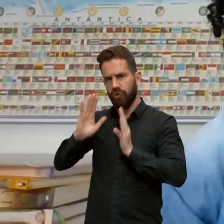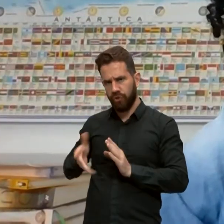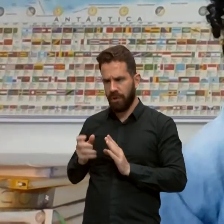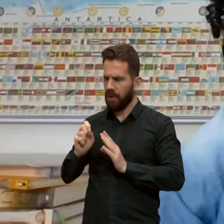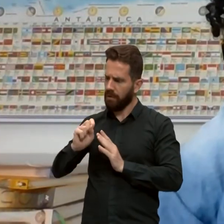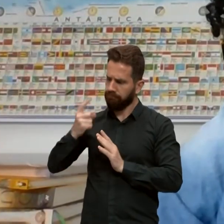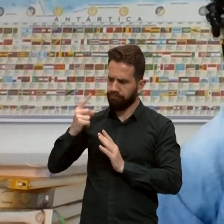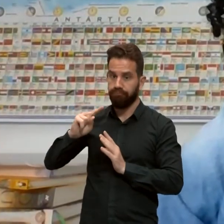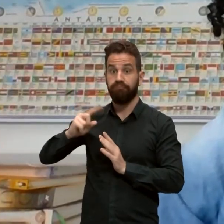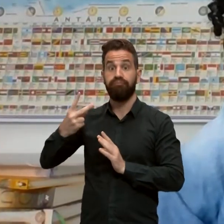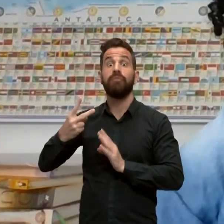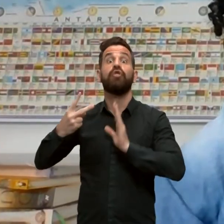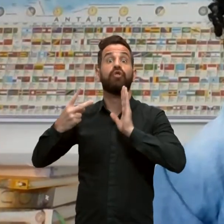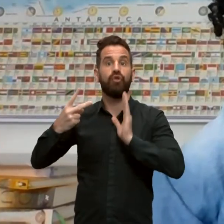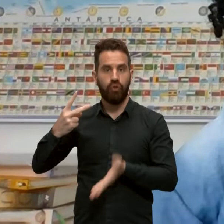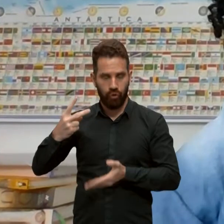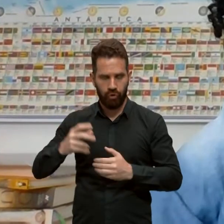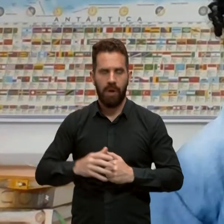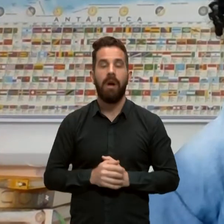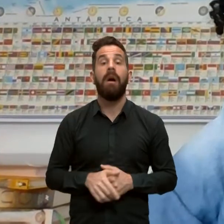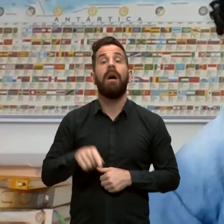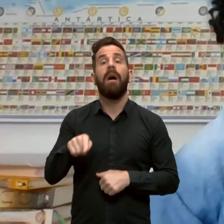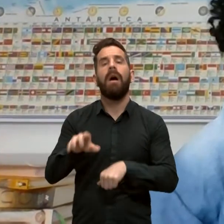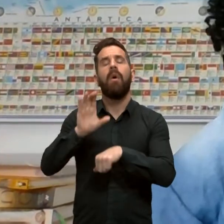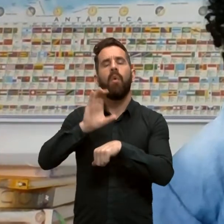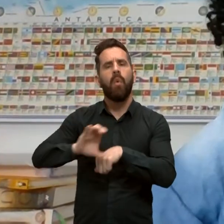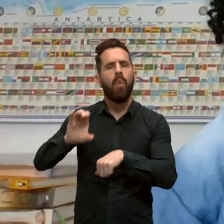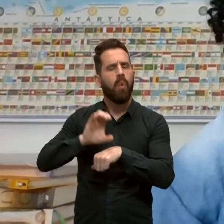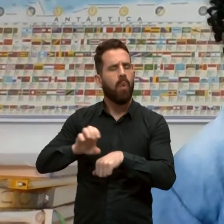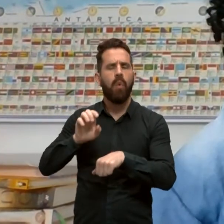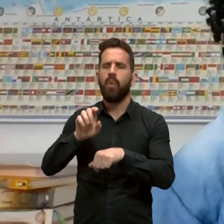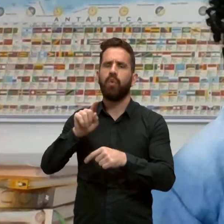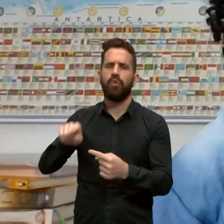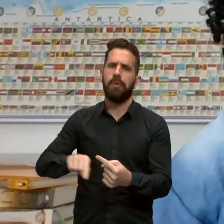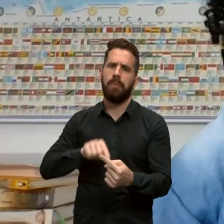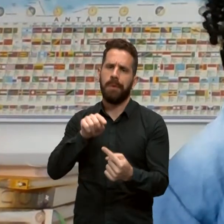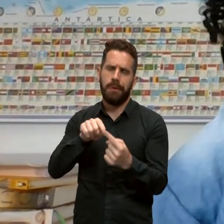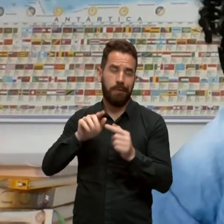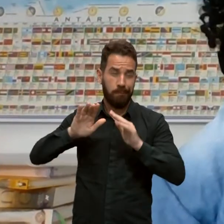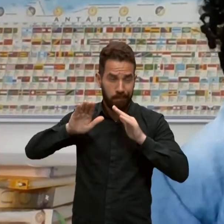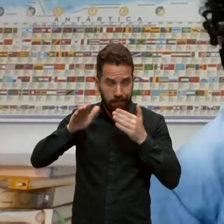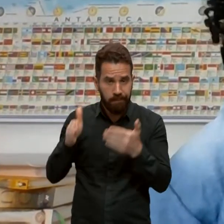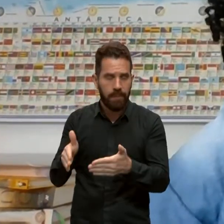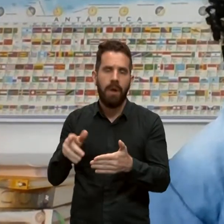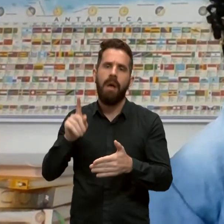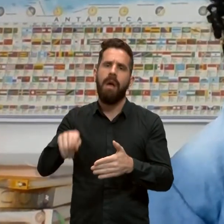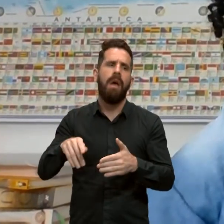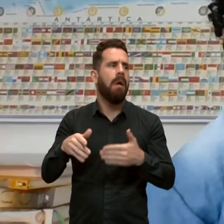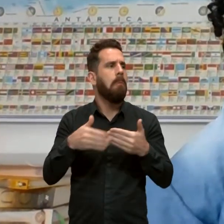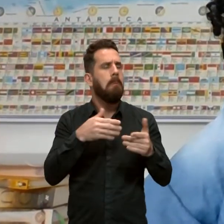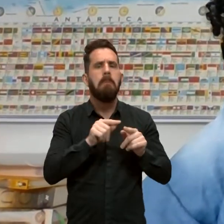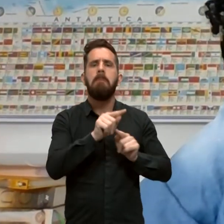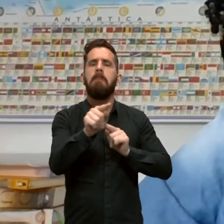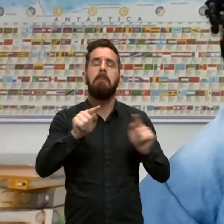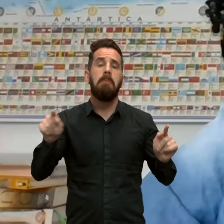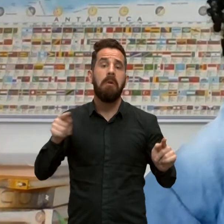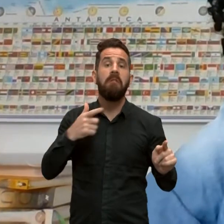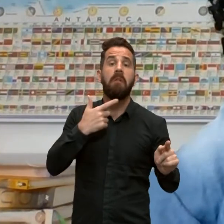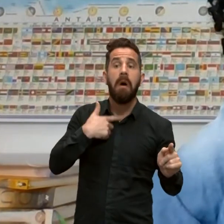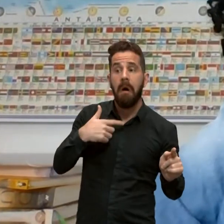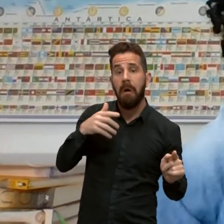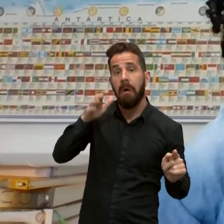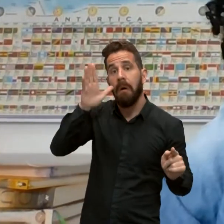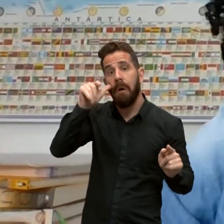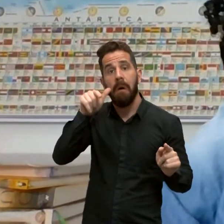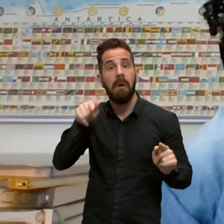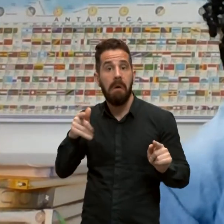2 vezes. Então, esse curso, basicamente, que é inclusive voltado para qualquer pessoa interessada no tema, mas